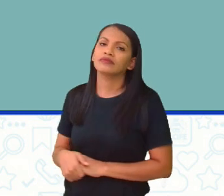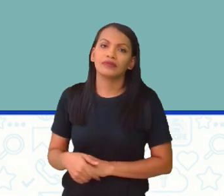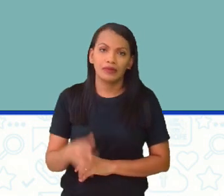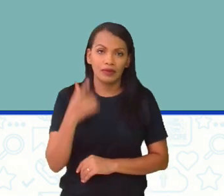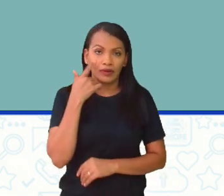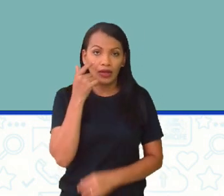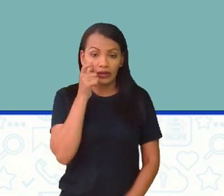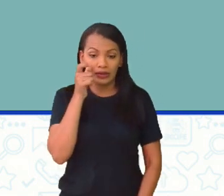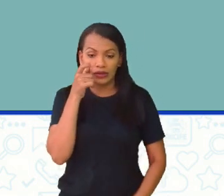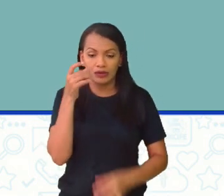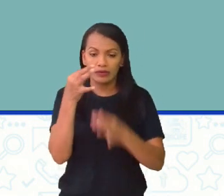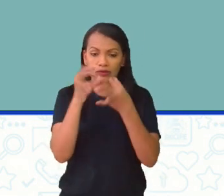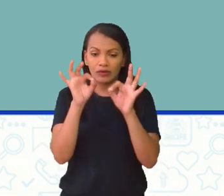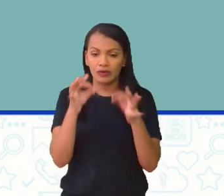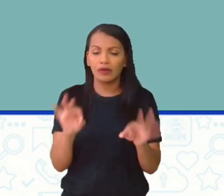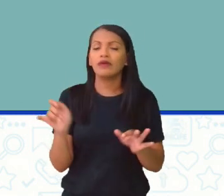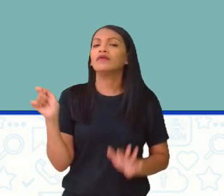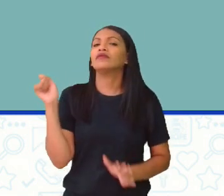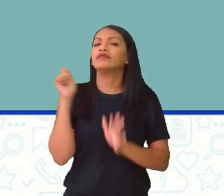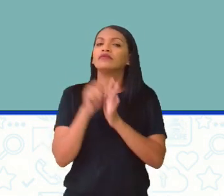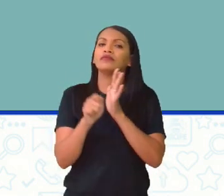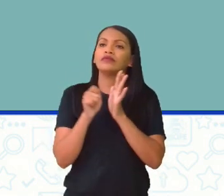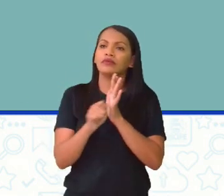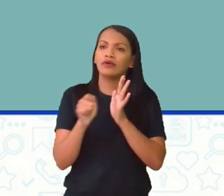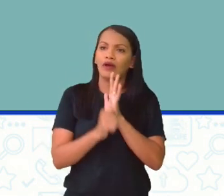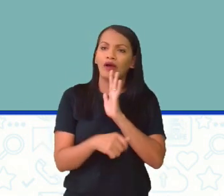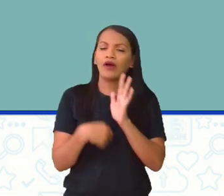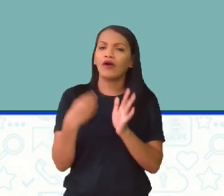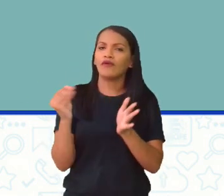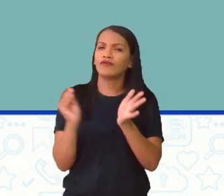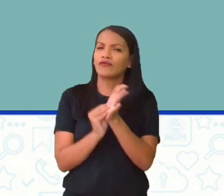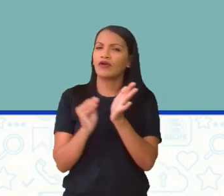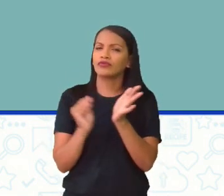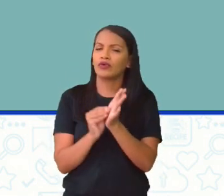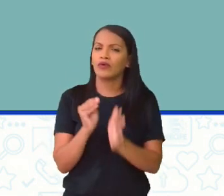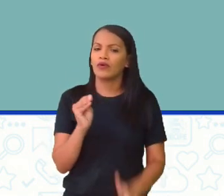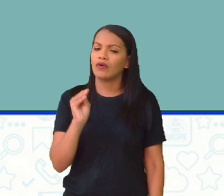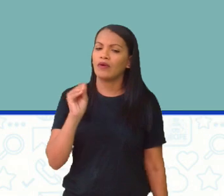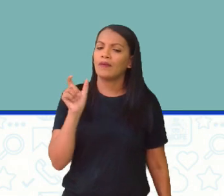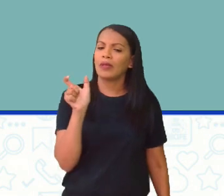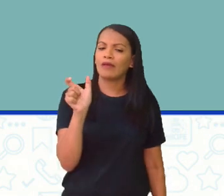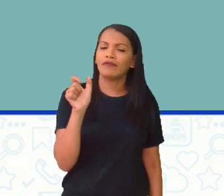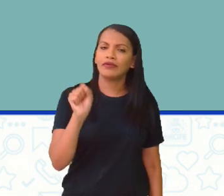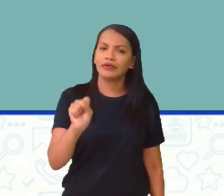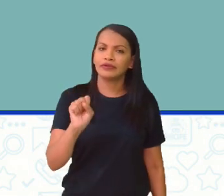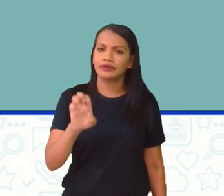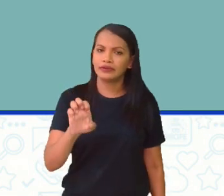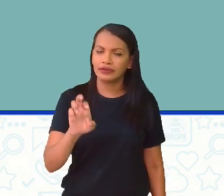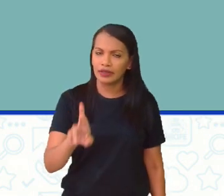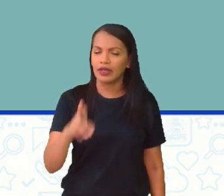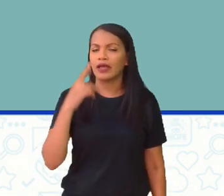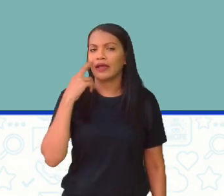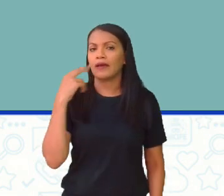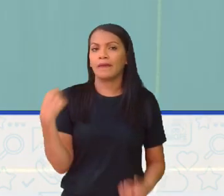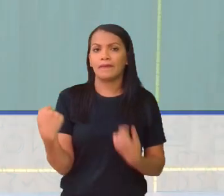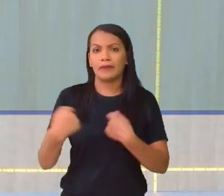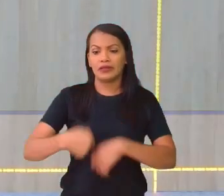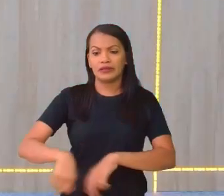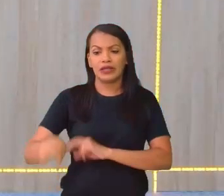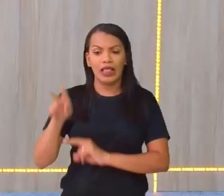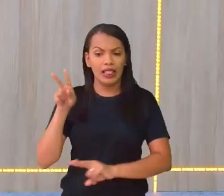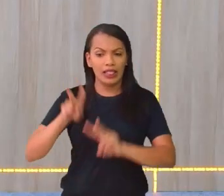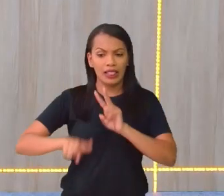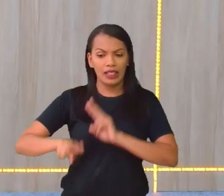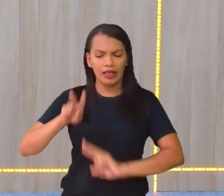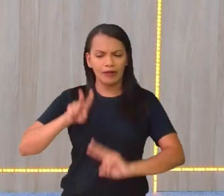prestar atenção, não é, na escrita. Então, erro aí de digitação, e nós temos que ler prestando atenção